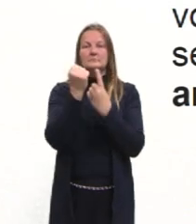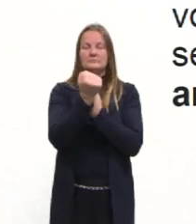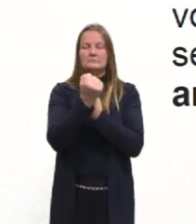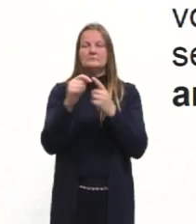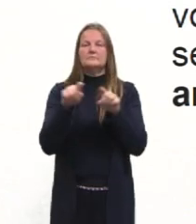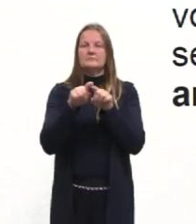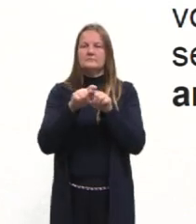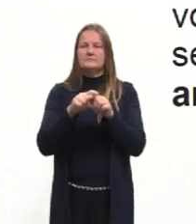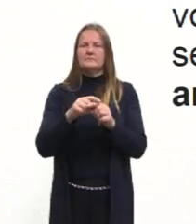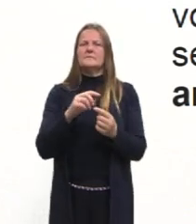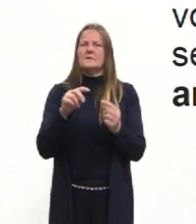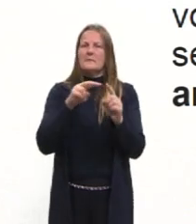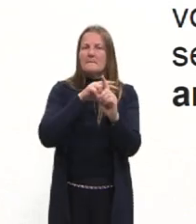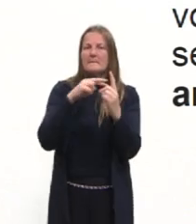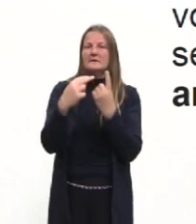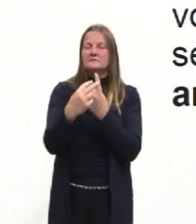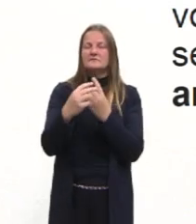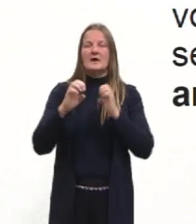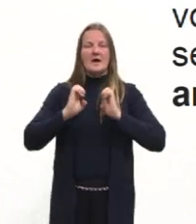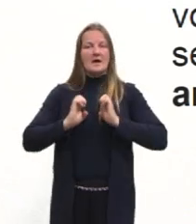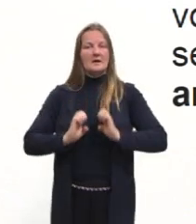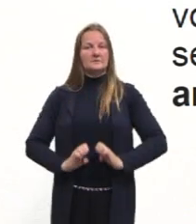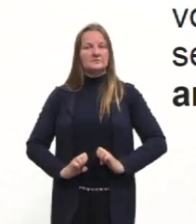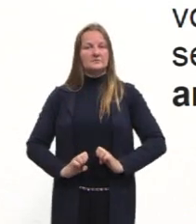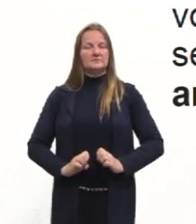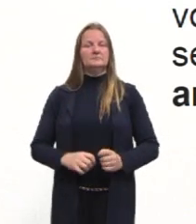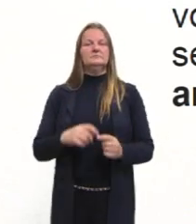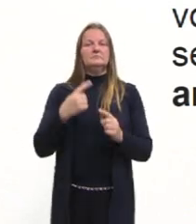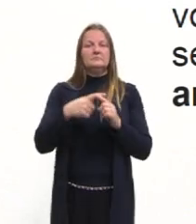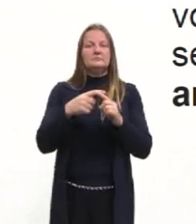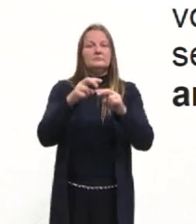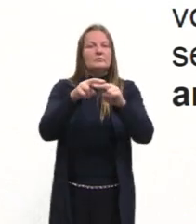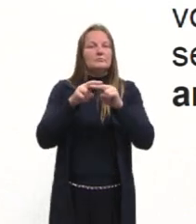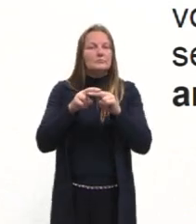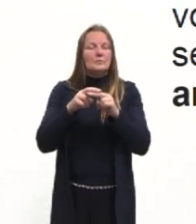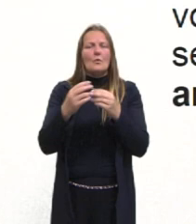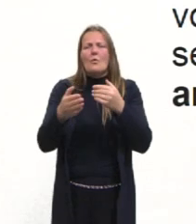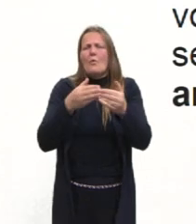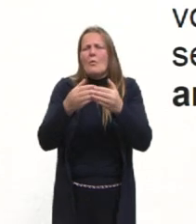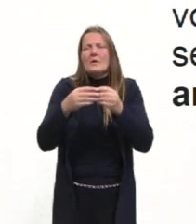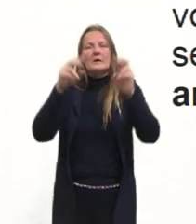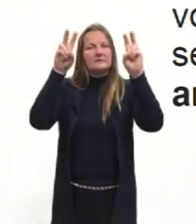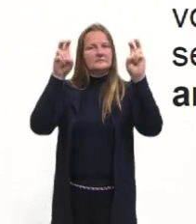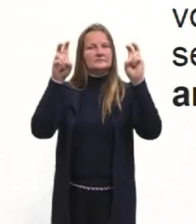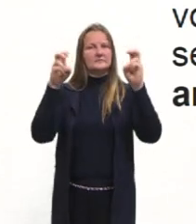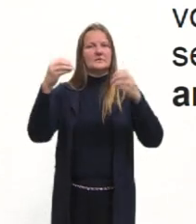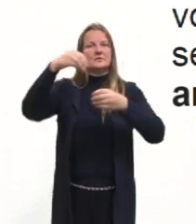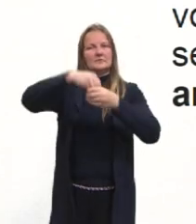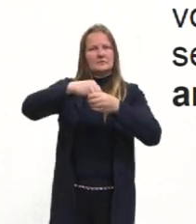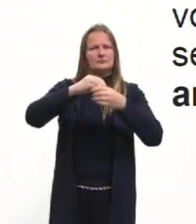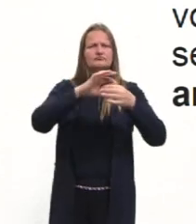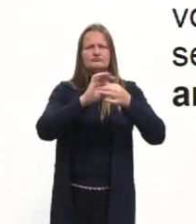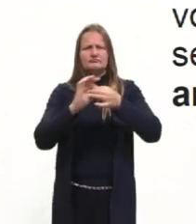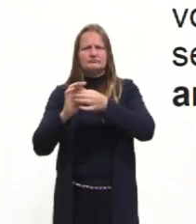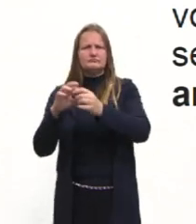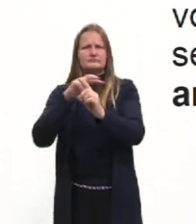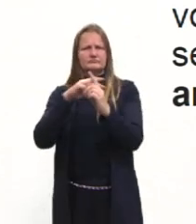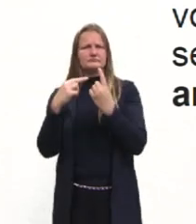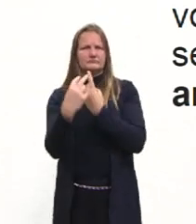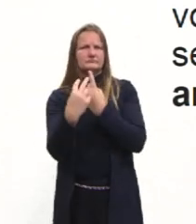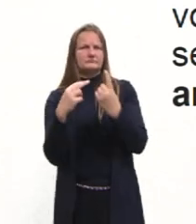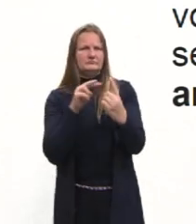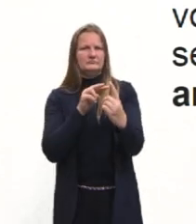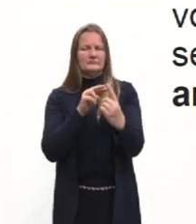e voltadas também à ética. Nesse sentido, qualquer assunto aí dentro dessa vibe,